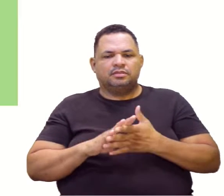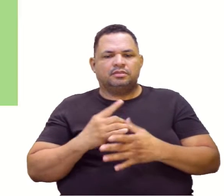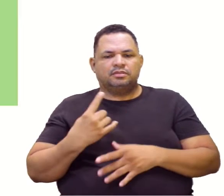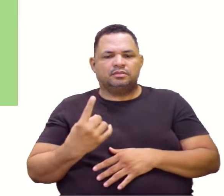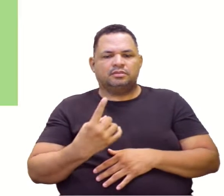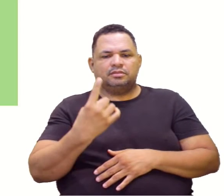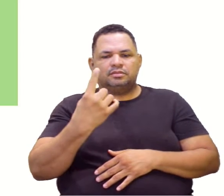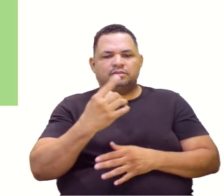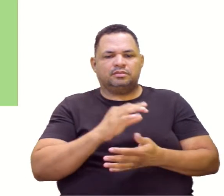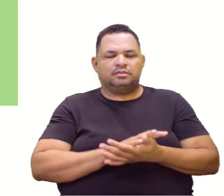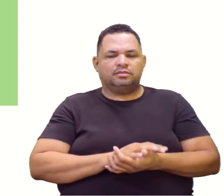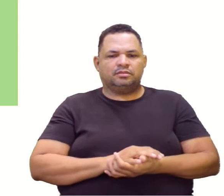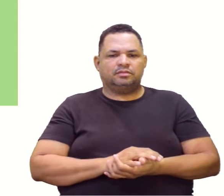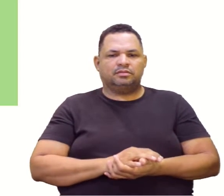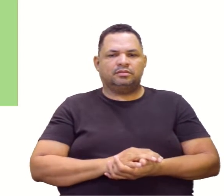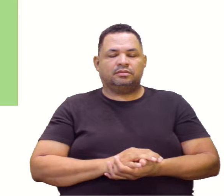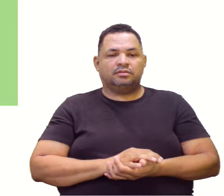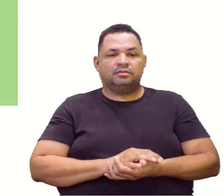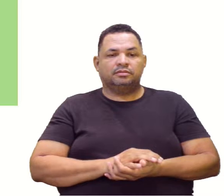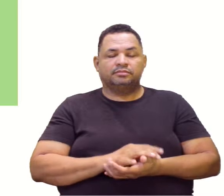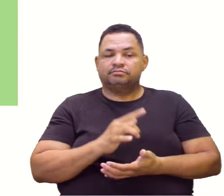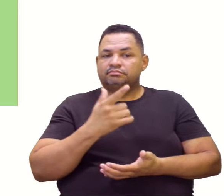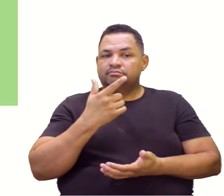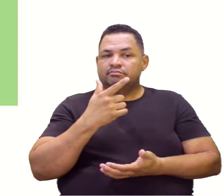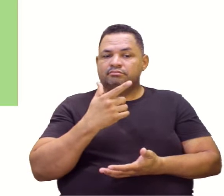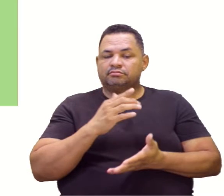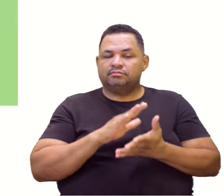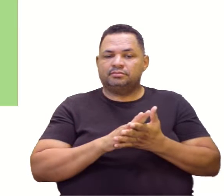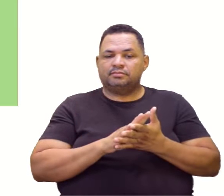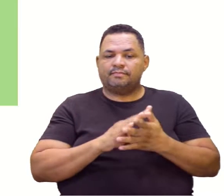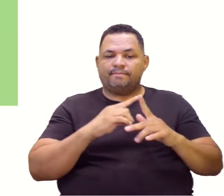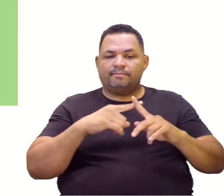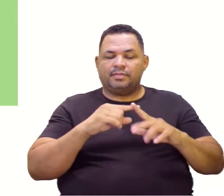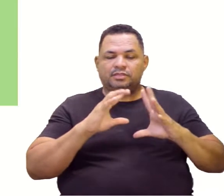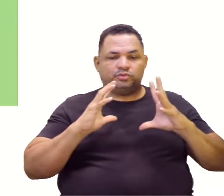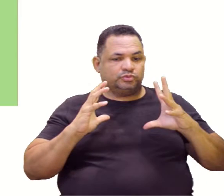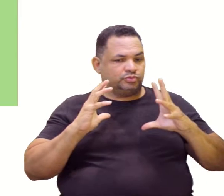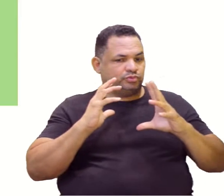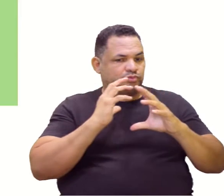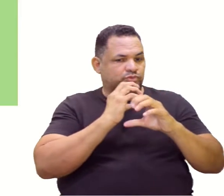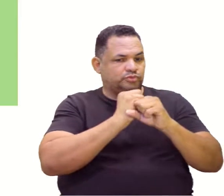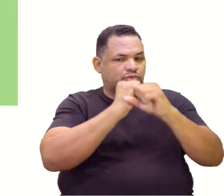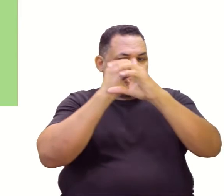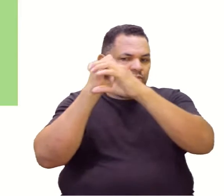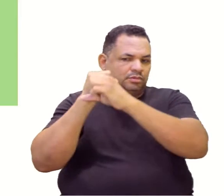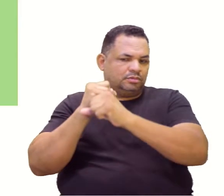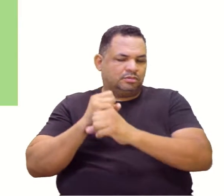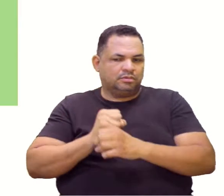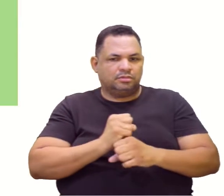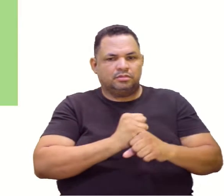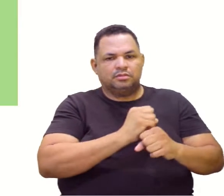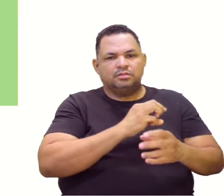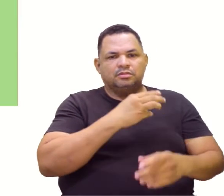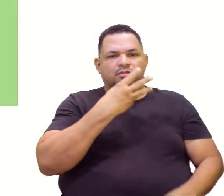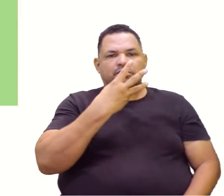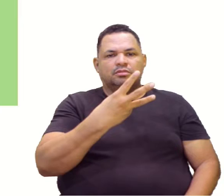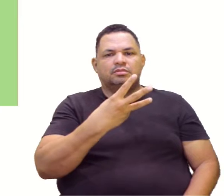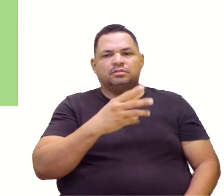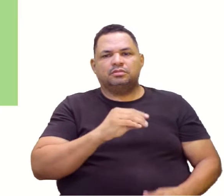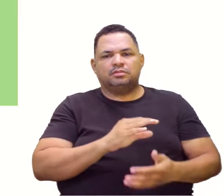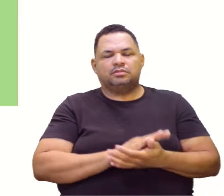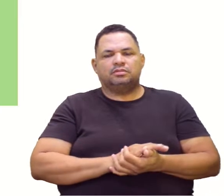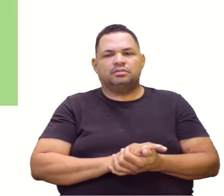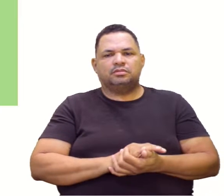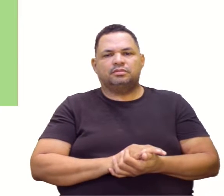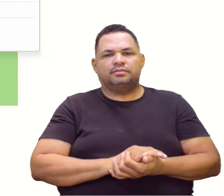Isso. Então ficou bacana. Agora, gente, não criem casos se vocês somarem todos os lados, tá? Aqui mede 3, aqui